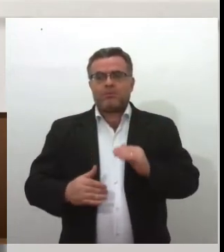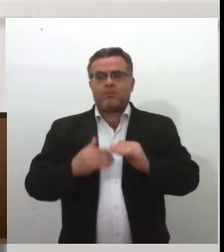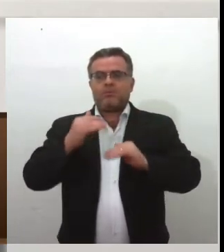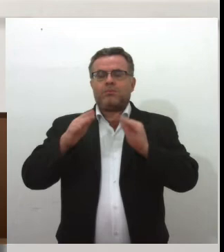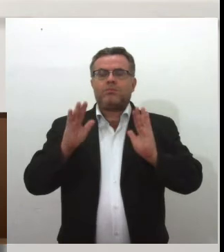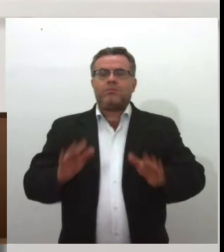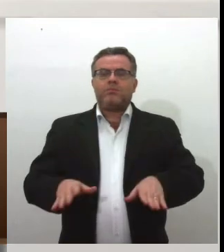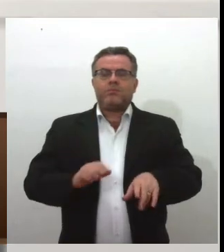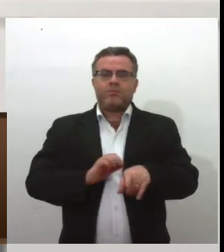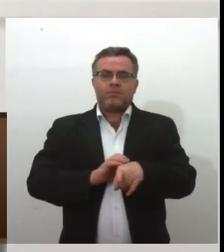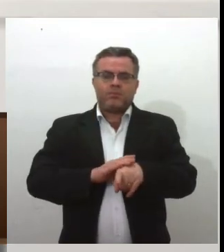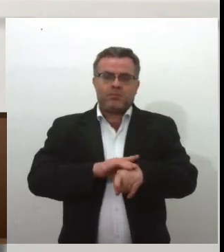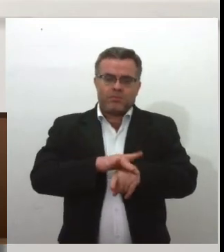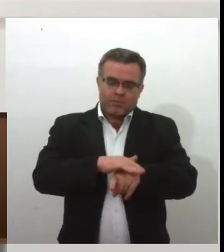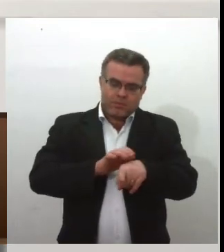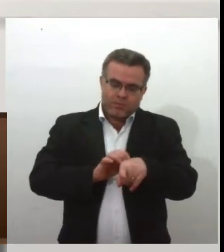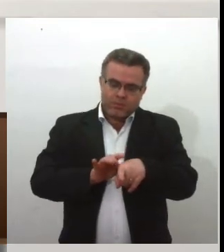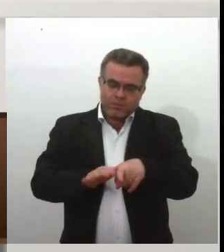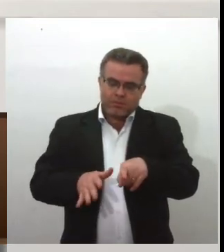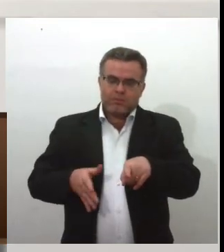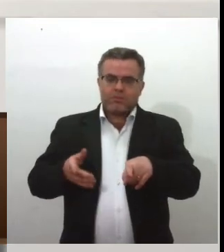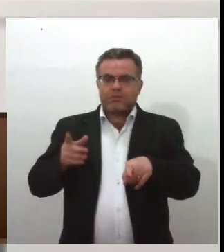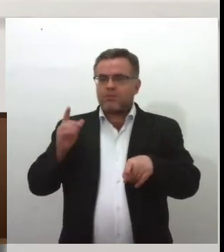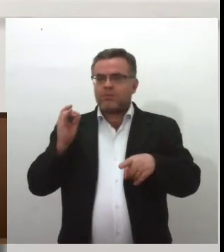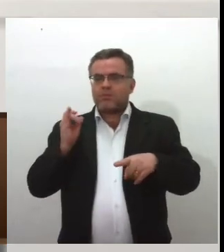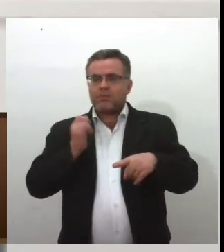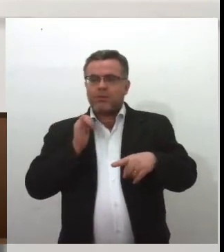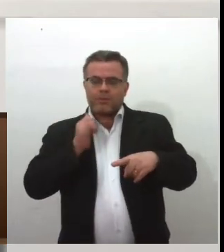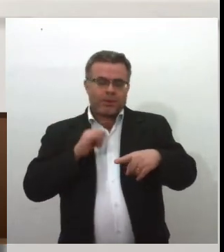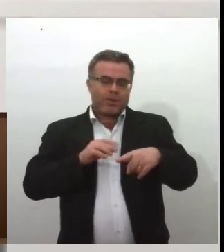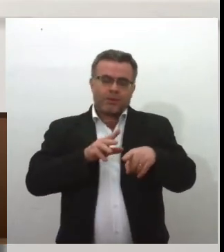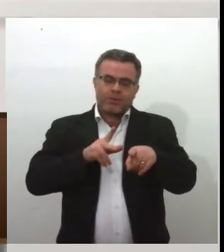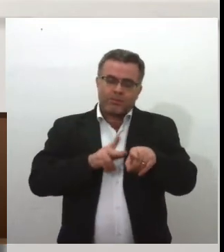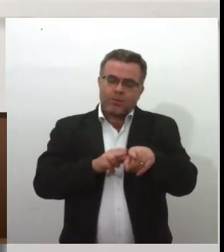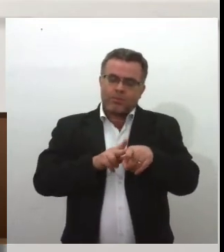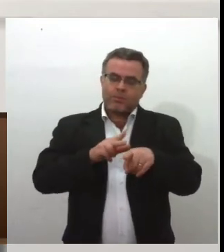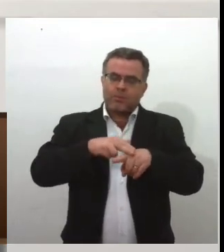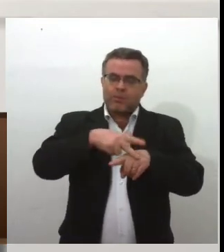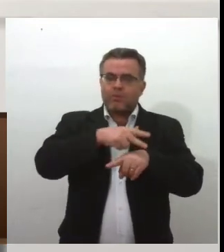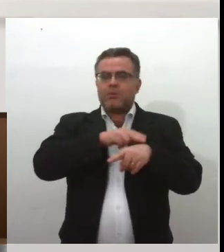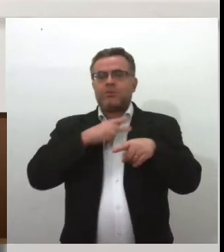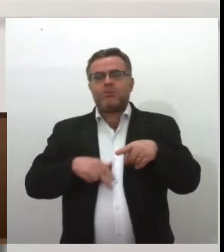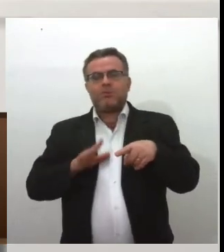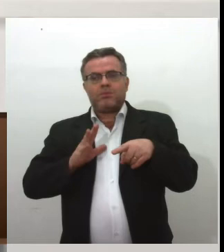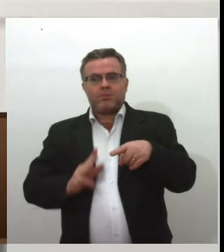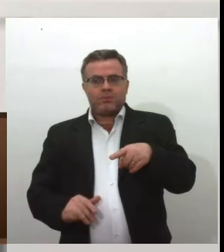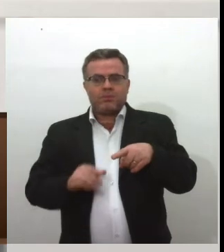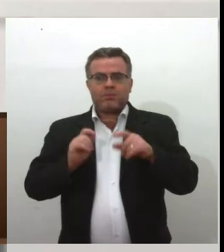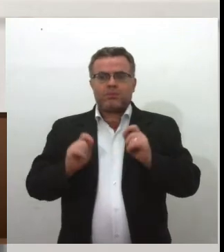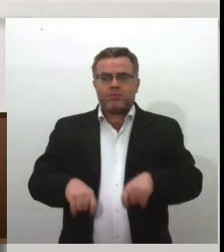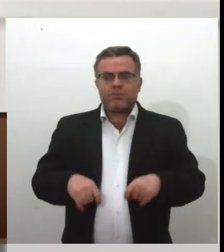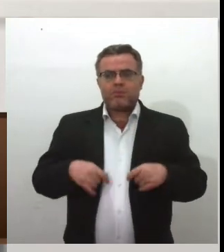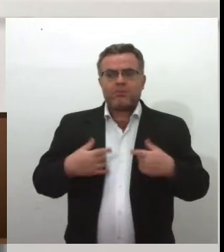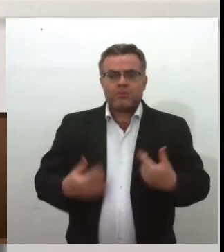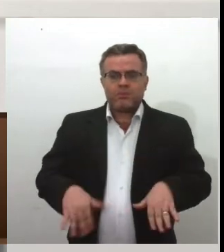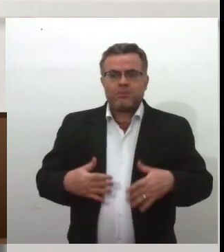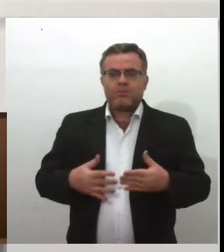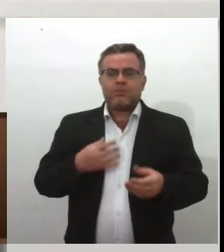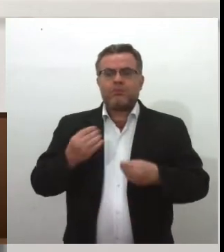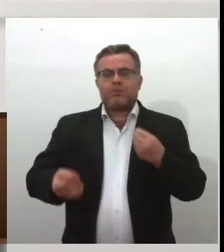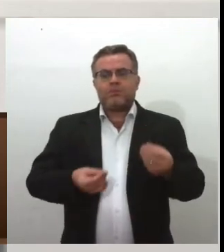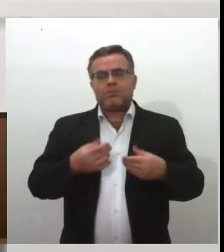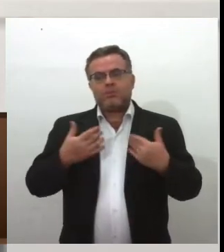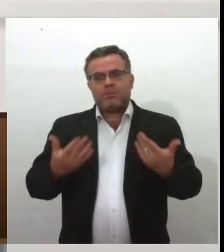pubianos, fazer a orientação, se não a mãe, o pai, o tio, olha, tem que aparar aí os pelos pubianos,